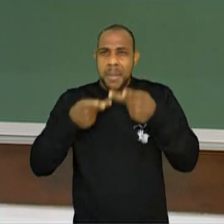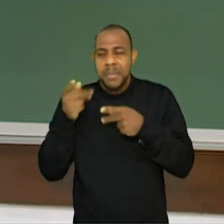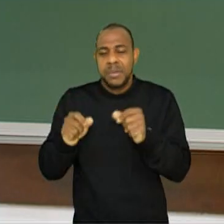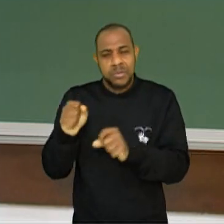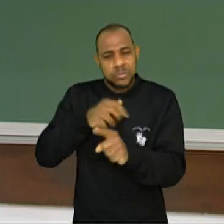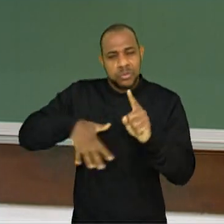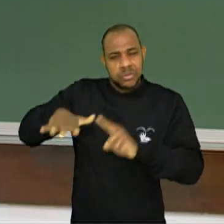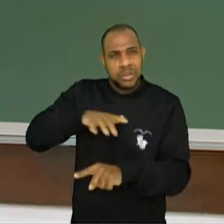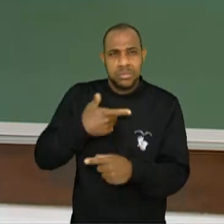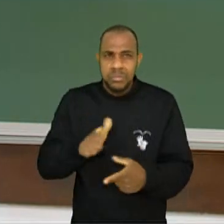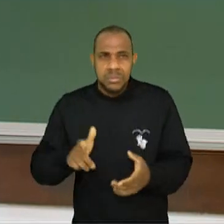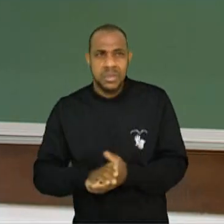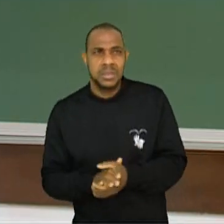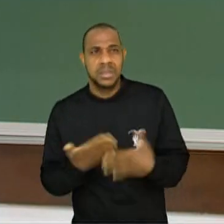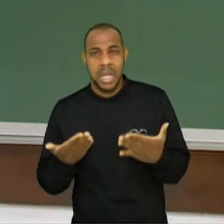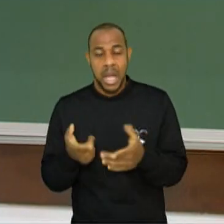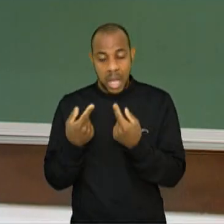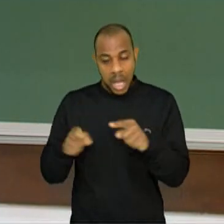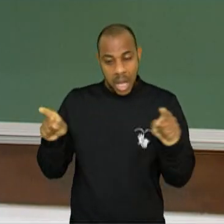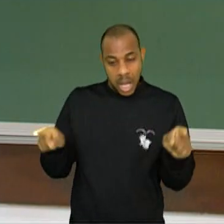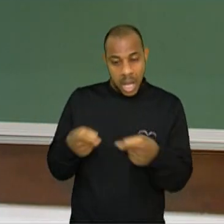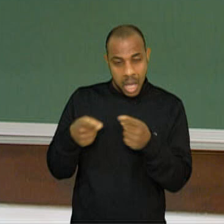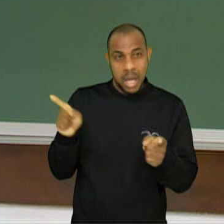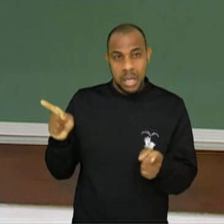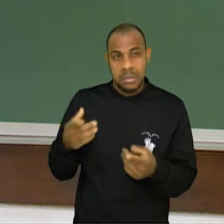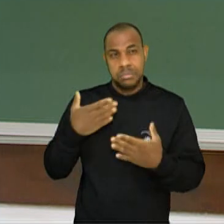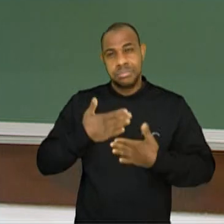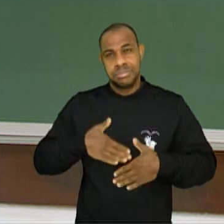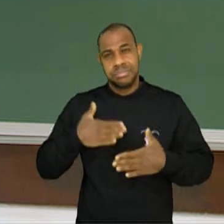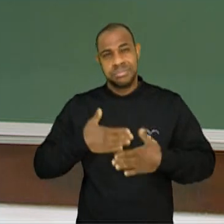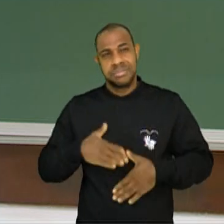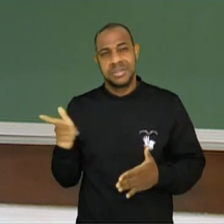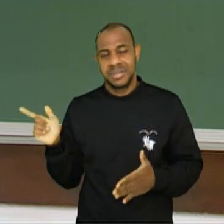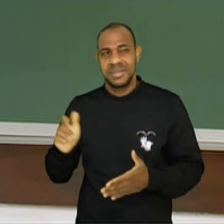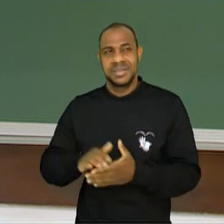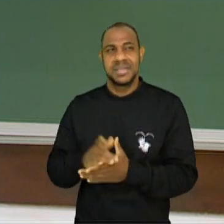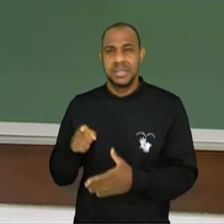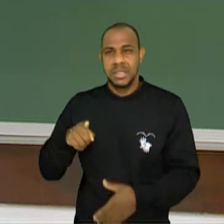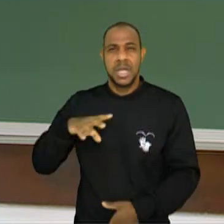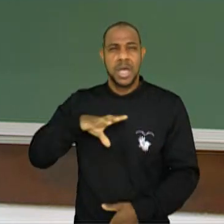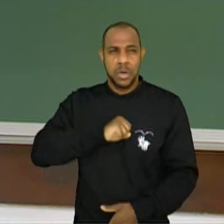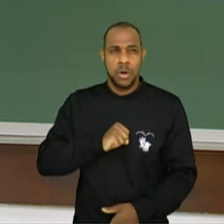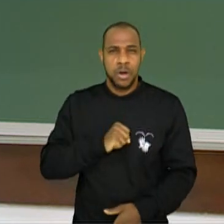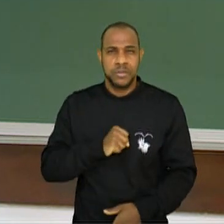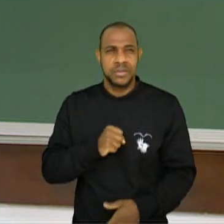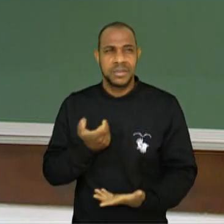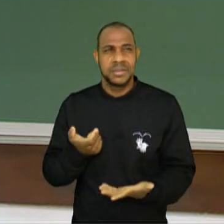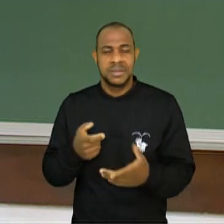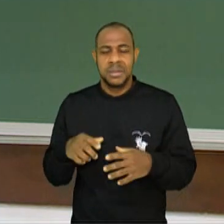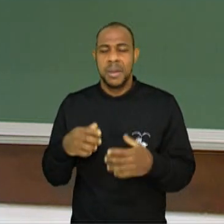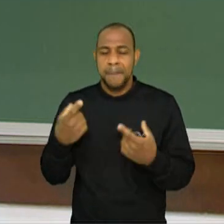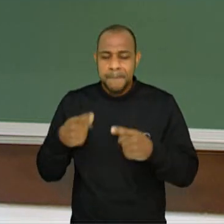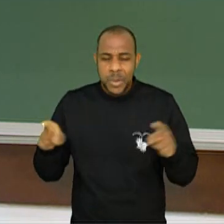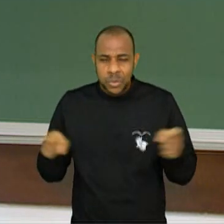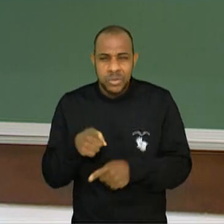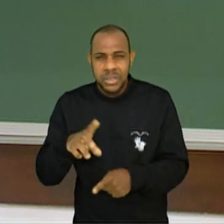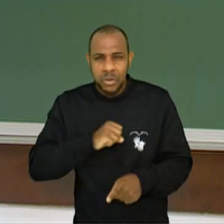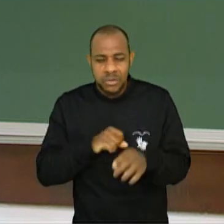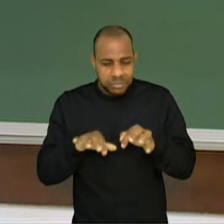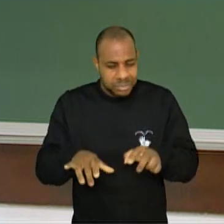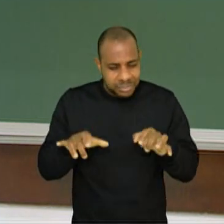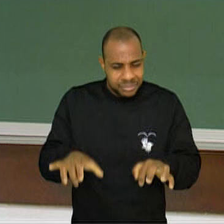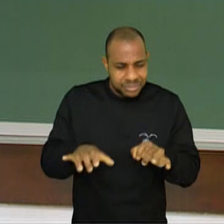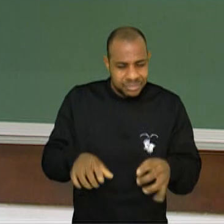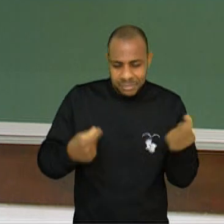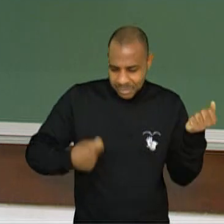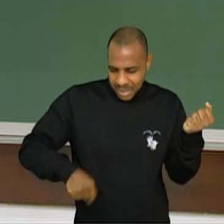do ponto de vista musical, as harmonias fantásticas, e se você gosta de um sonzinho, se você gosta de uma música, um teclado, umas